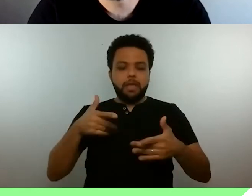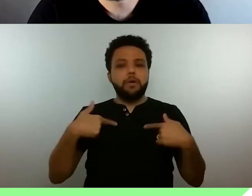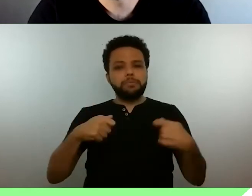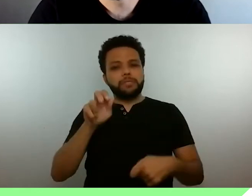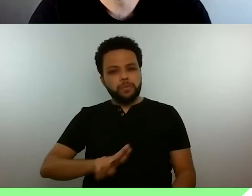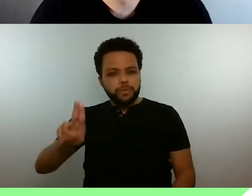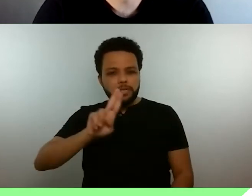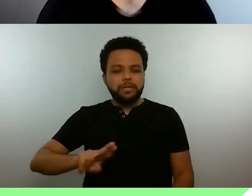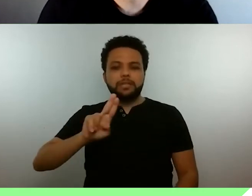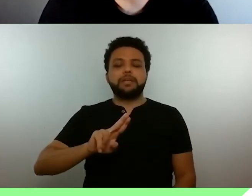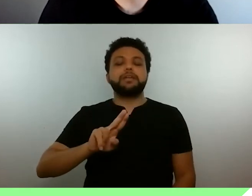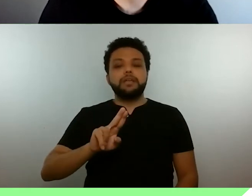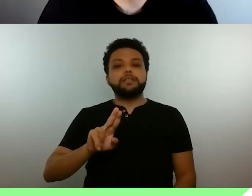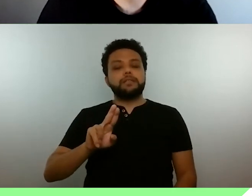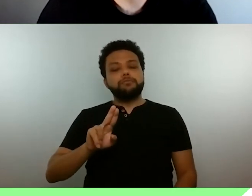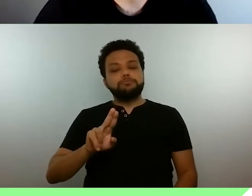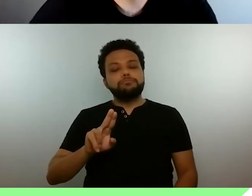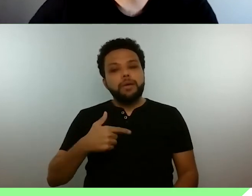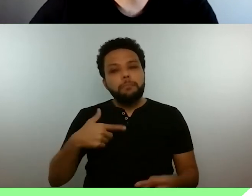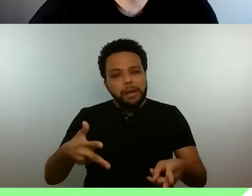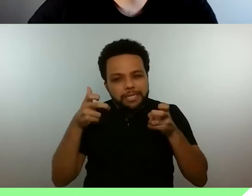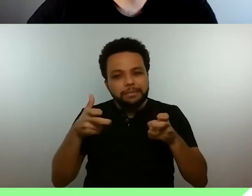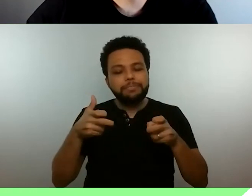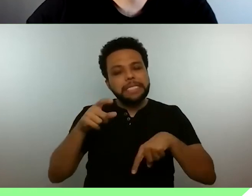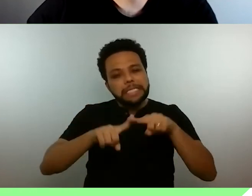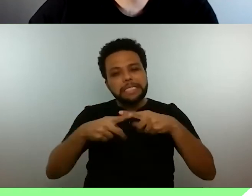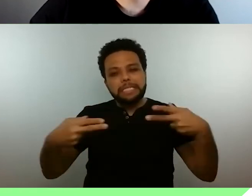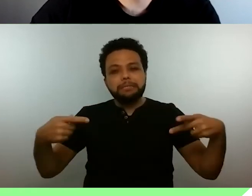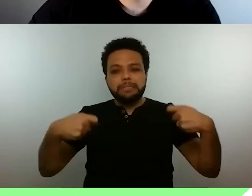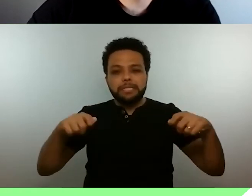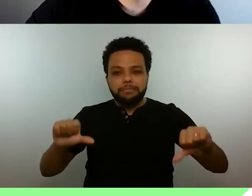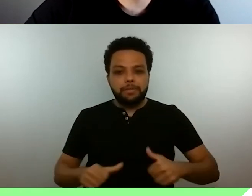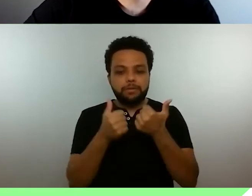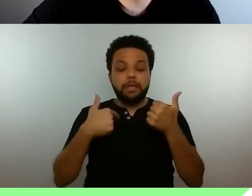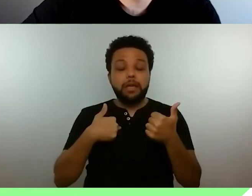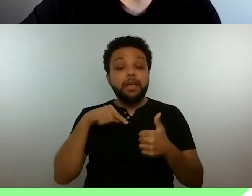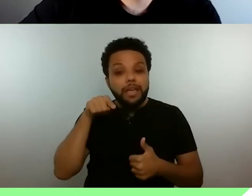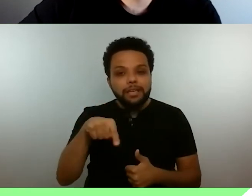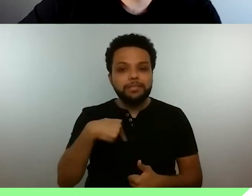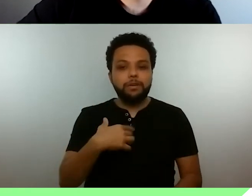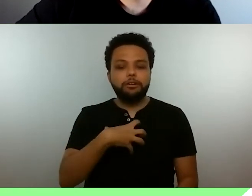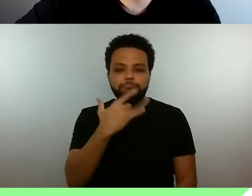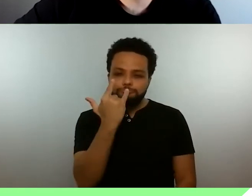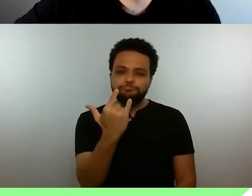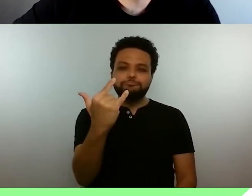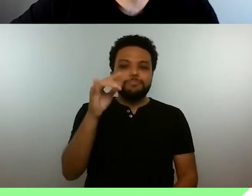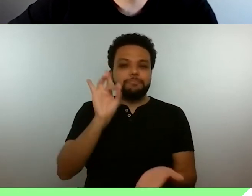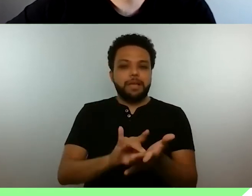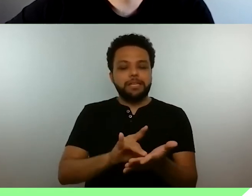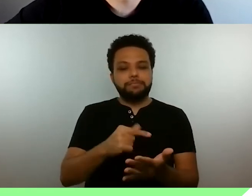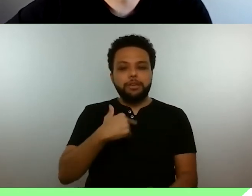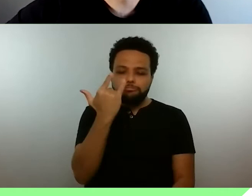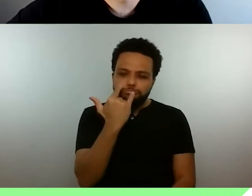ela poderia ser melhorada. Então, é isso que me fascinou muito. Isso que me fascina